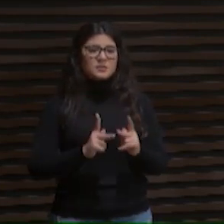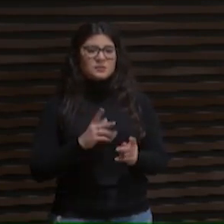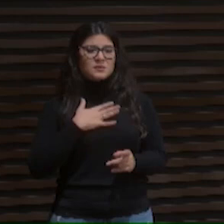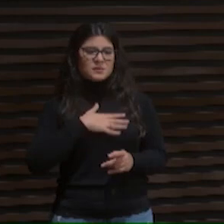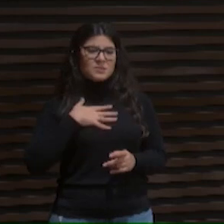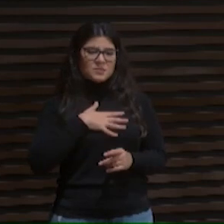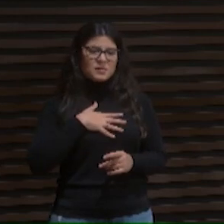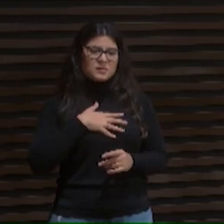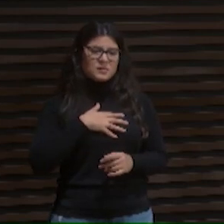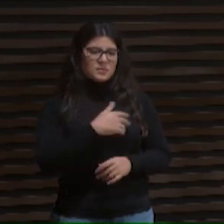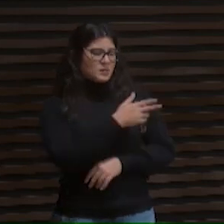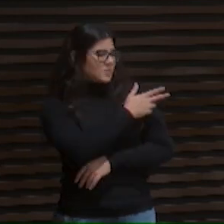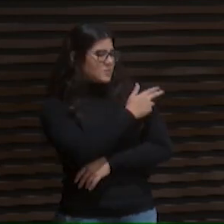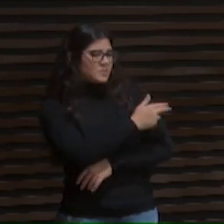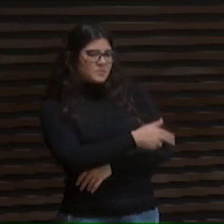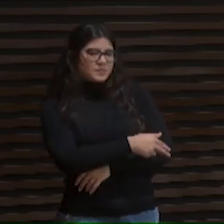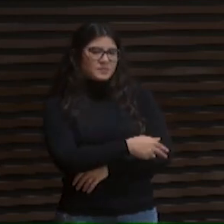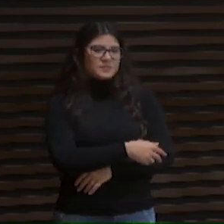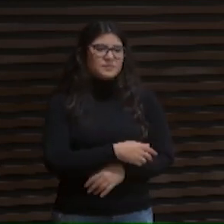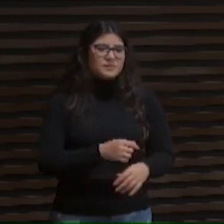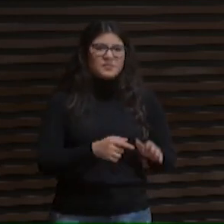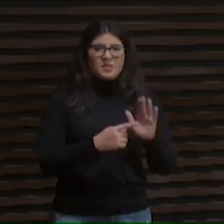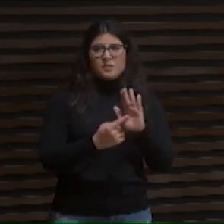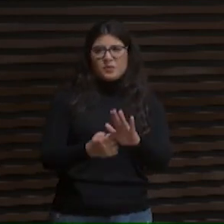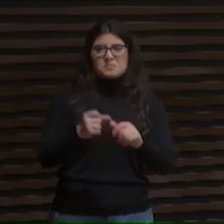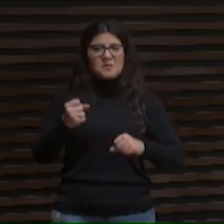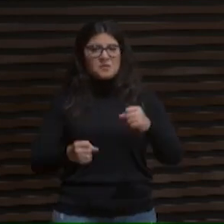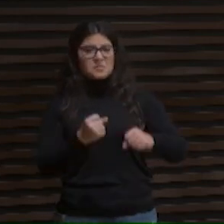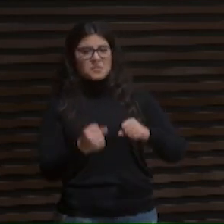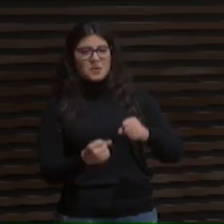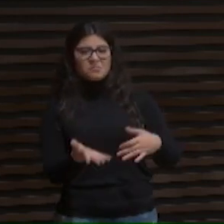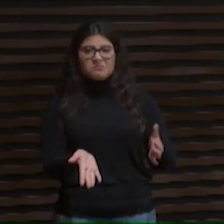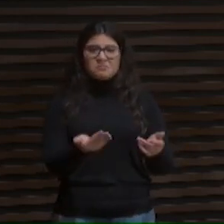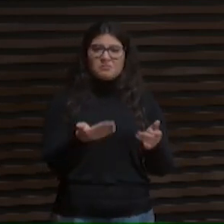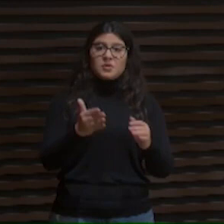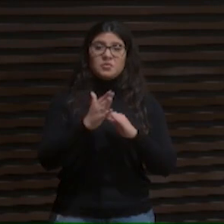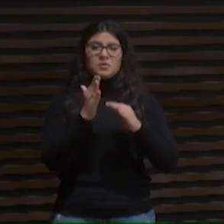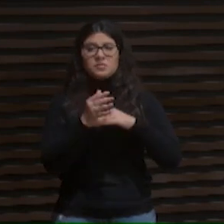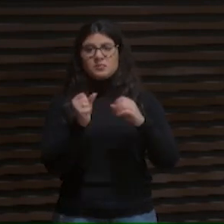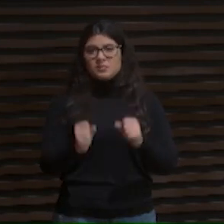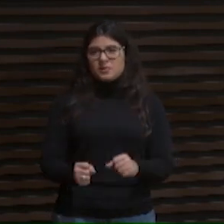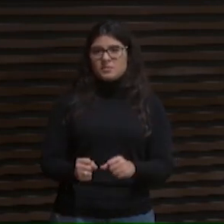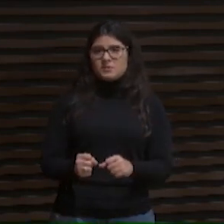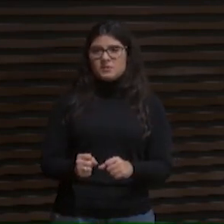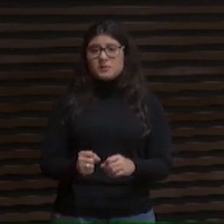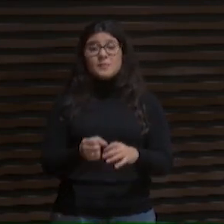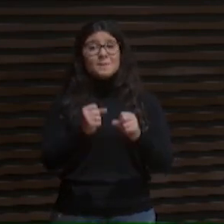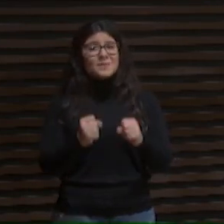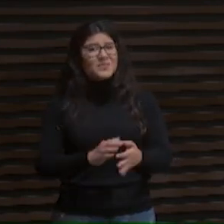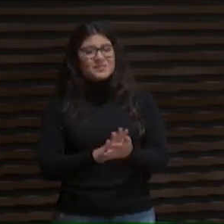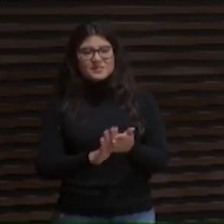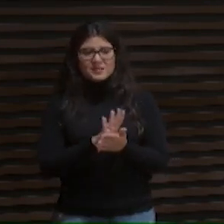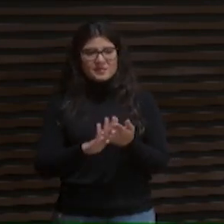o versículo já vira um empoderamento do eu. Tudo posso. Pode nada, meu irmão.